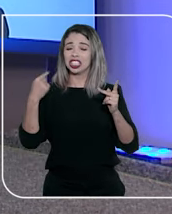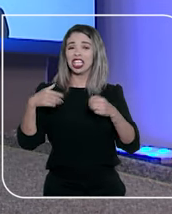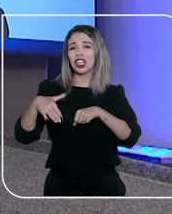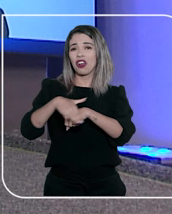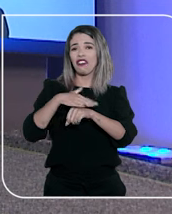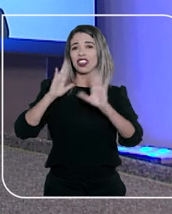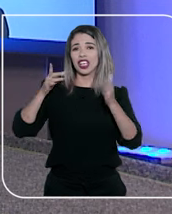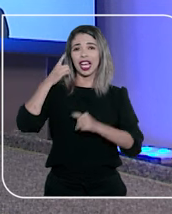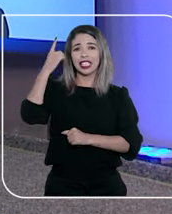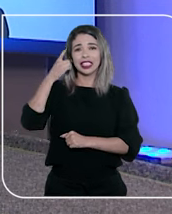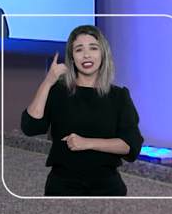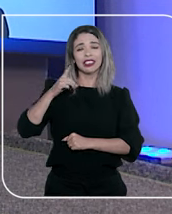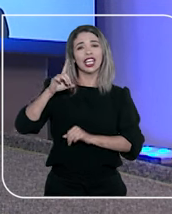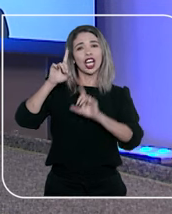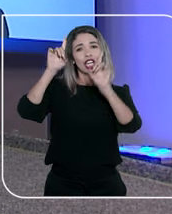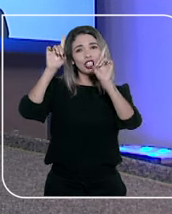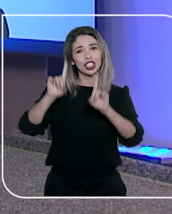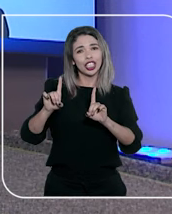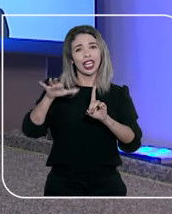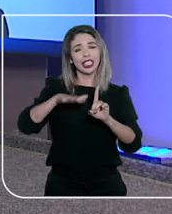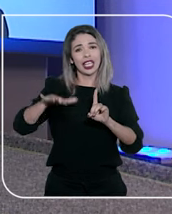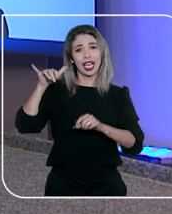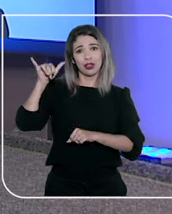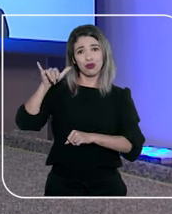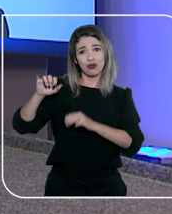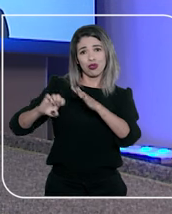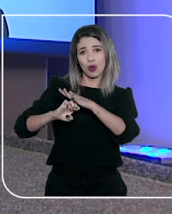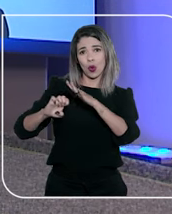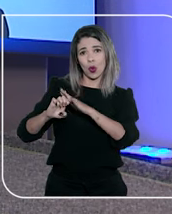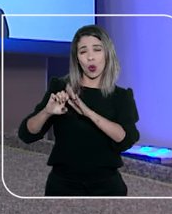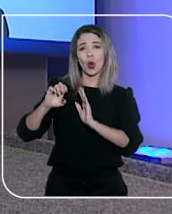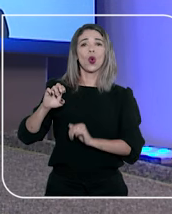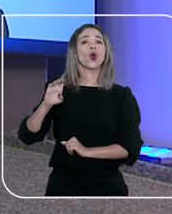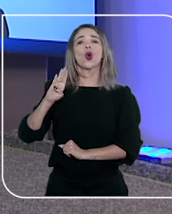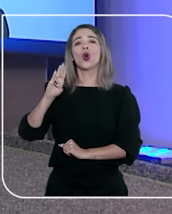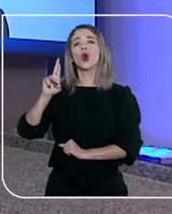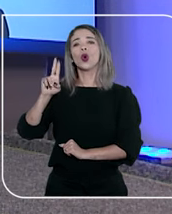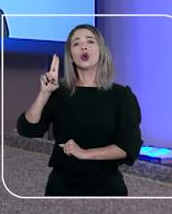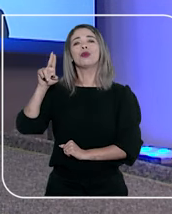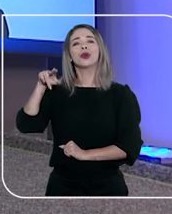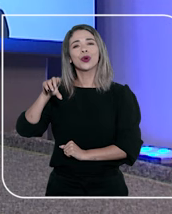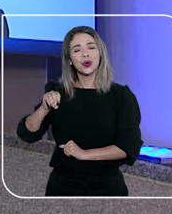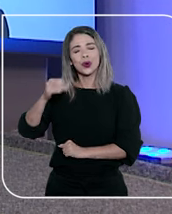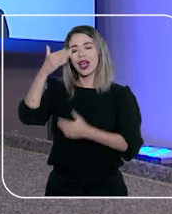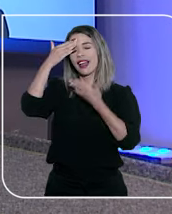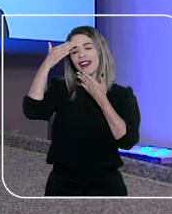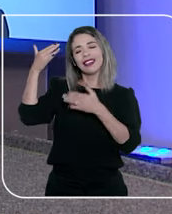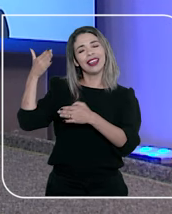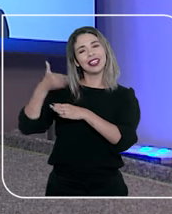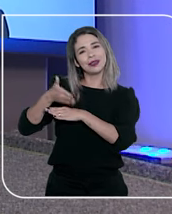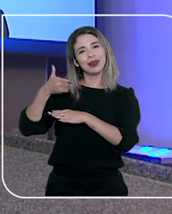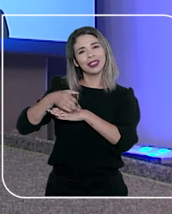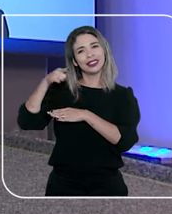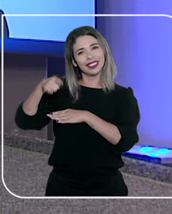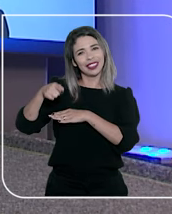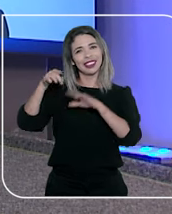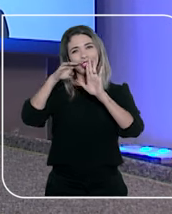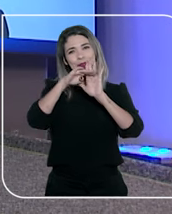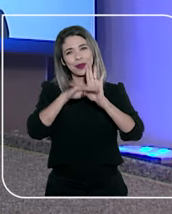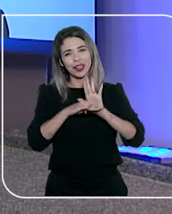jurídico de uma companhia aérea, doutor Bruno Bartijotto, a quem eu agradeço a participação aqui no Entender Direito. Muito obrigada, doutor Bruno.